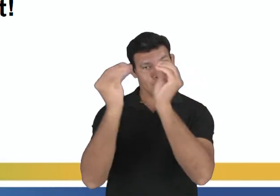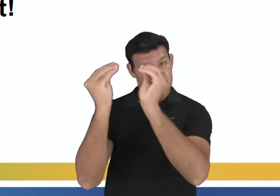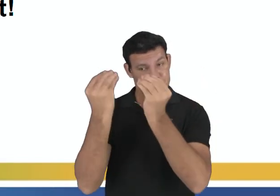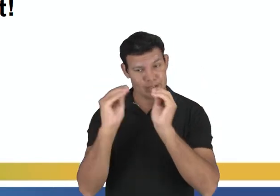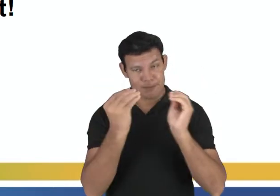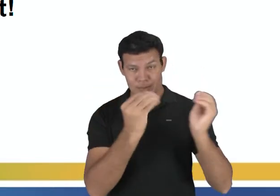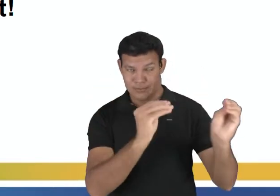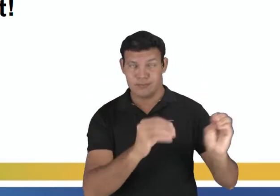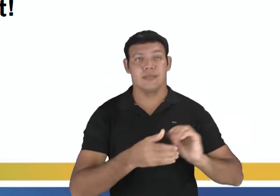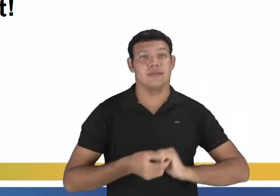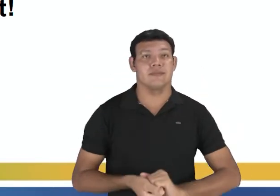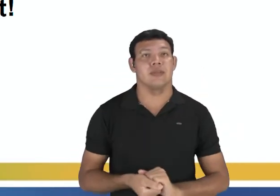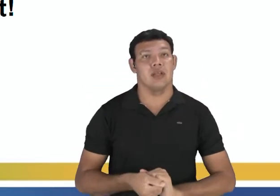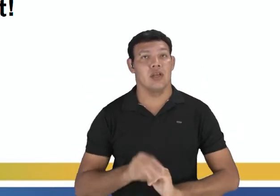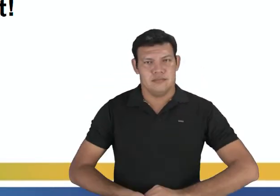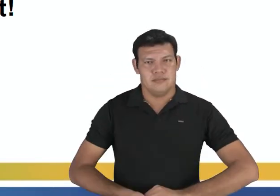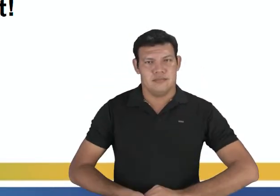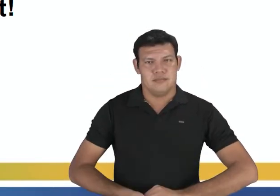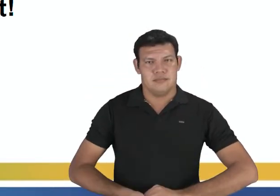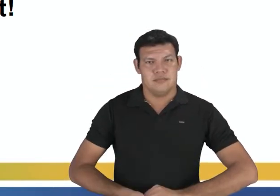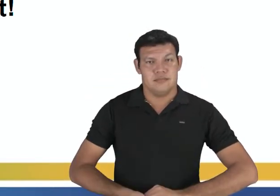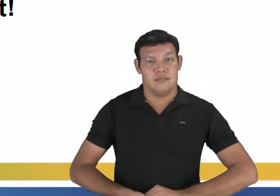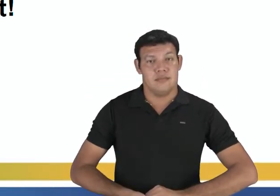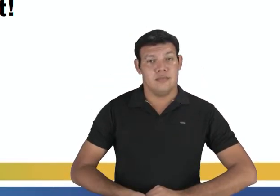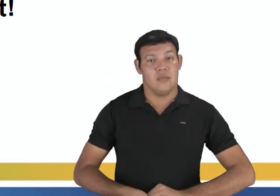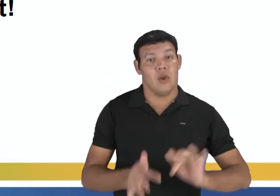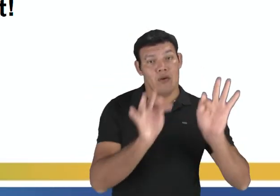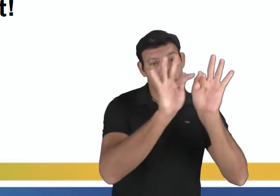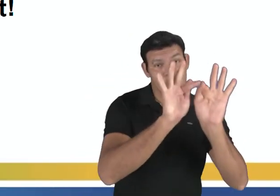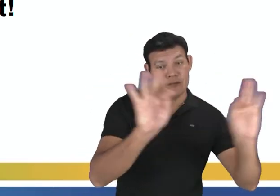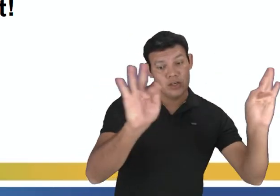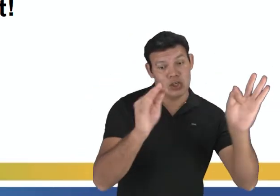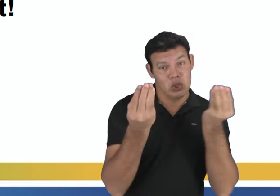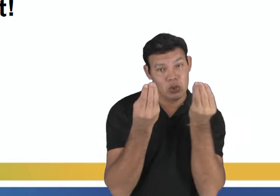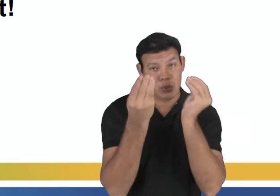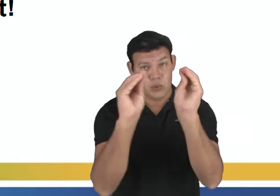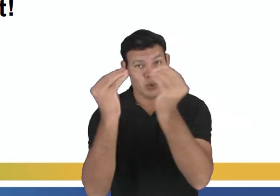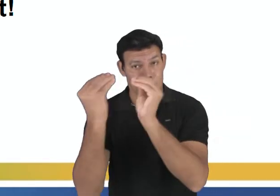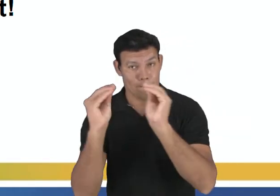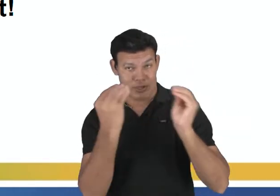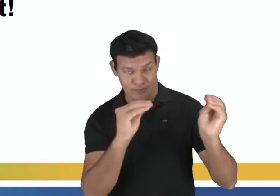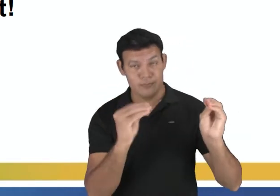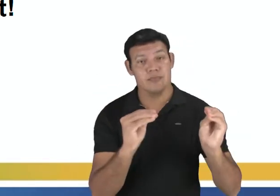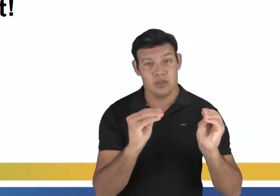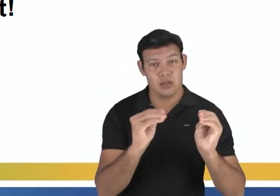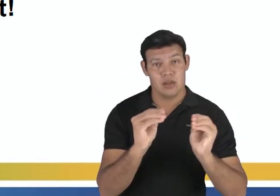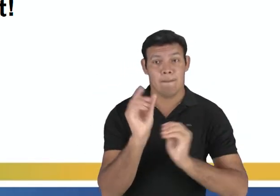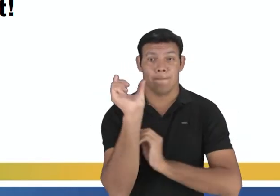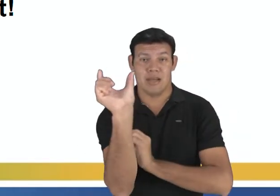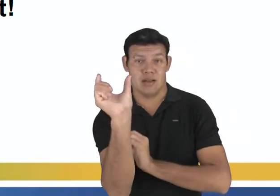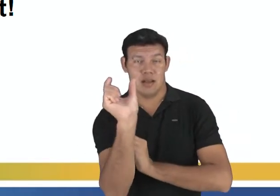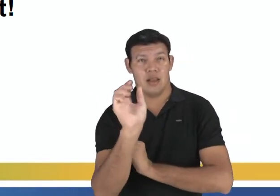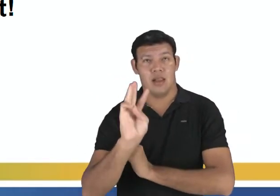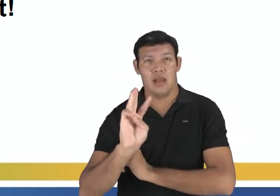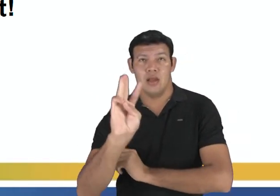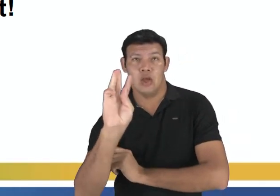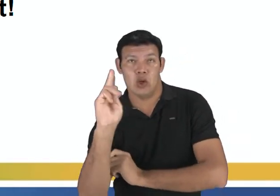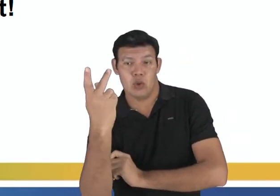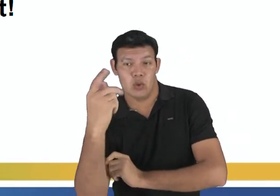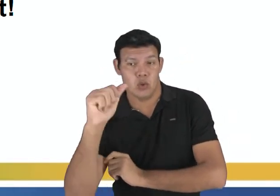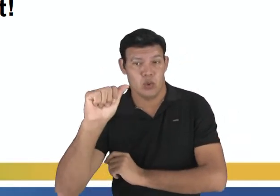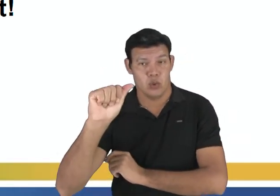whose, who ou when. Complete os espaços com what, where,